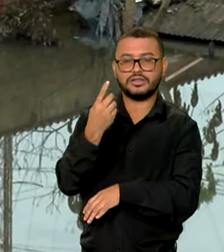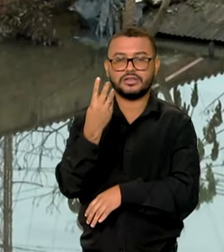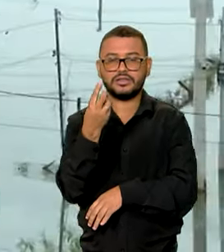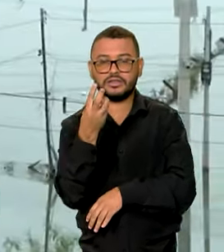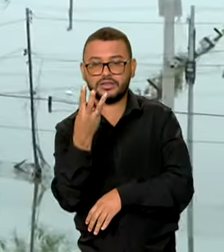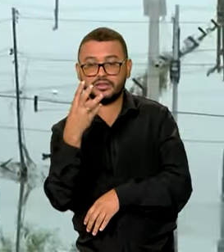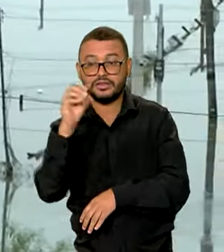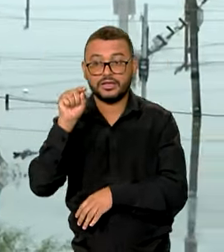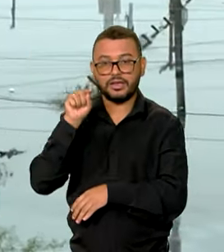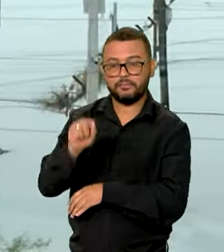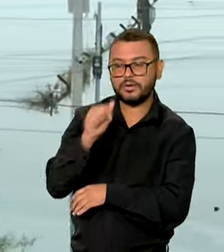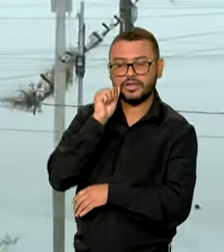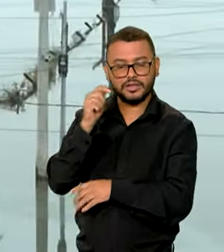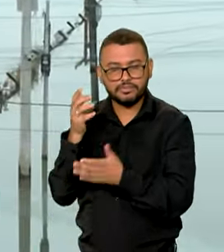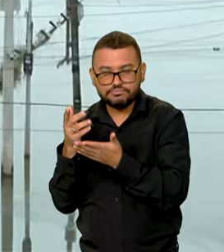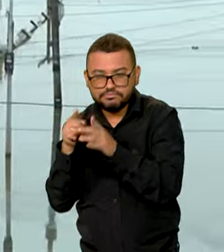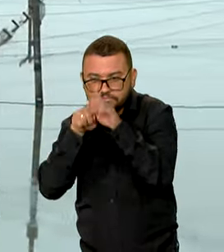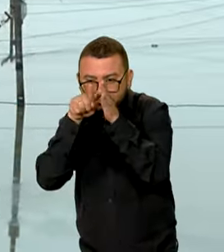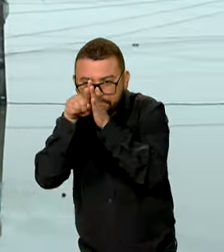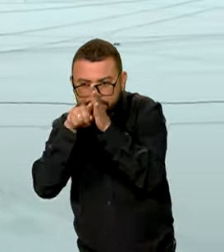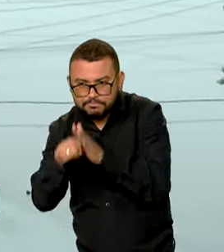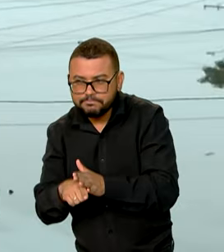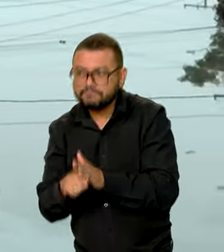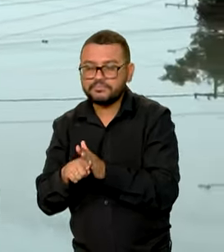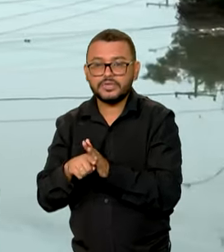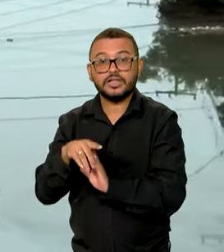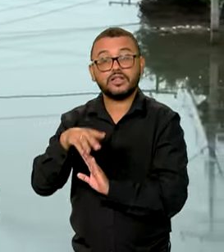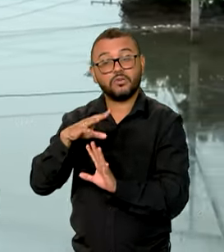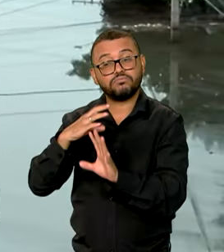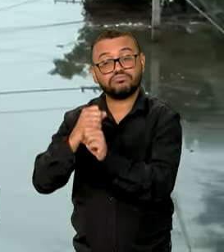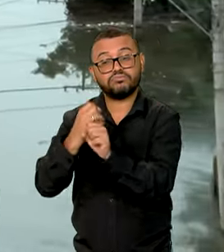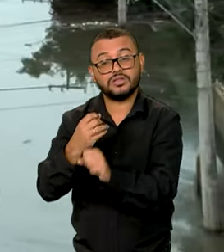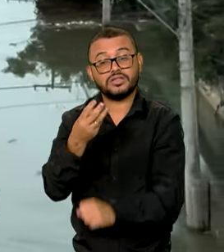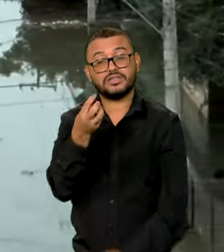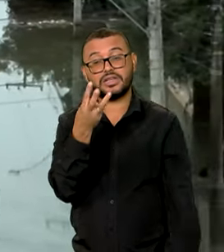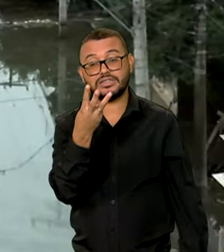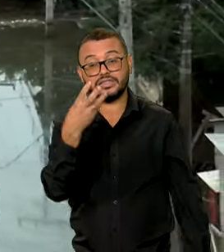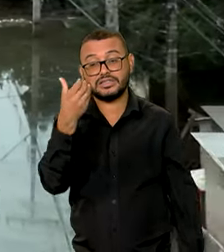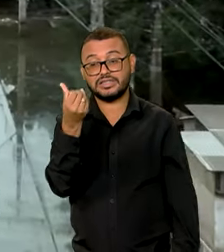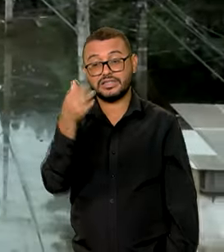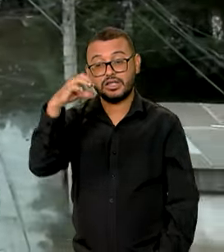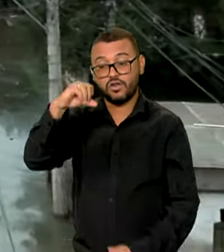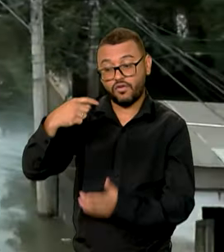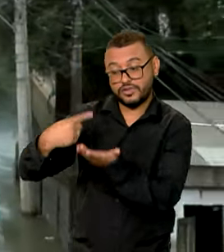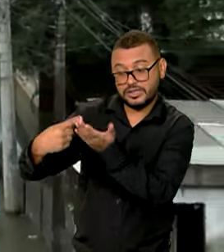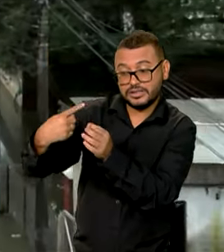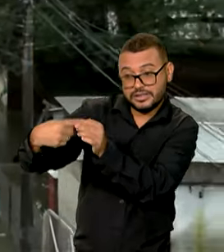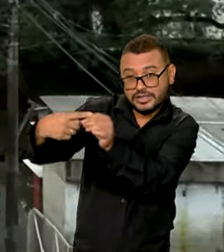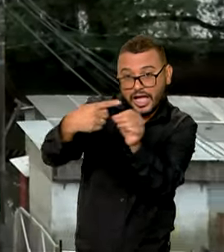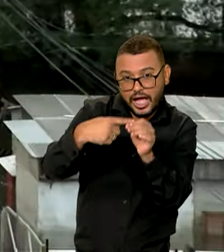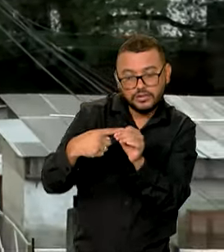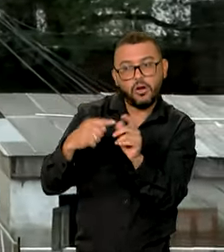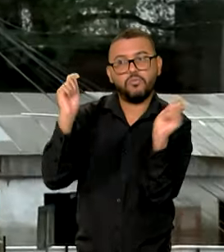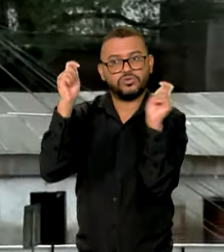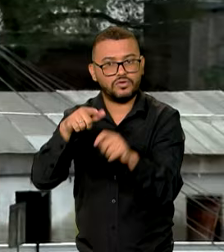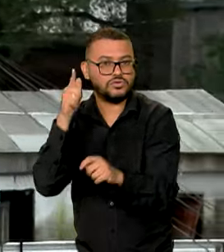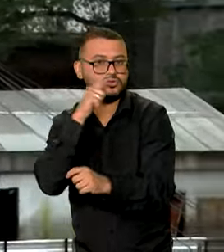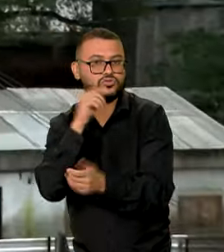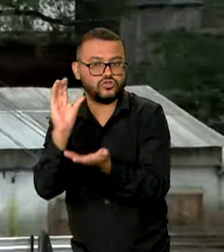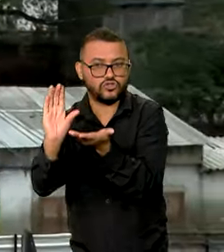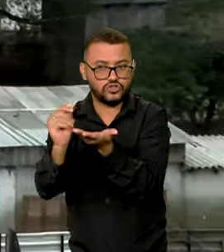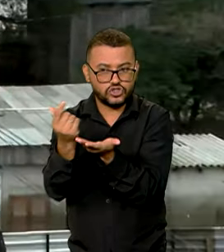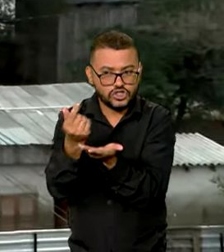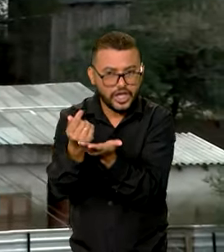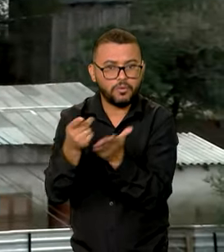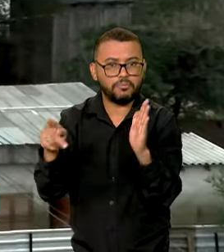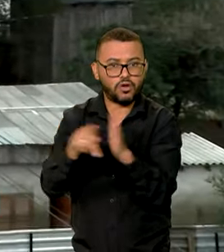ainda estão em fase de análise. Famílias de 369 municípios gaúchos podem receber o auxílio reconstrução por